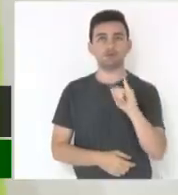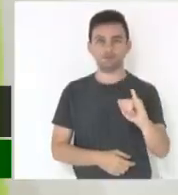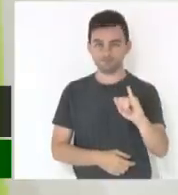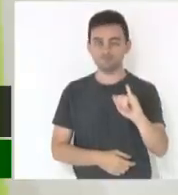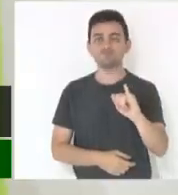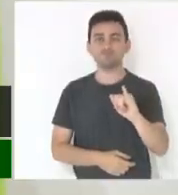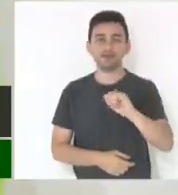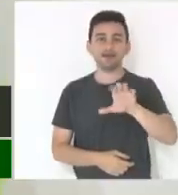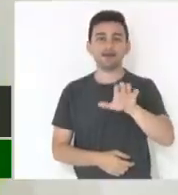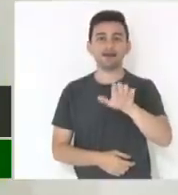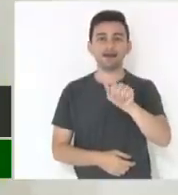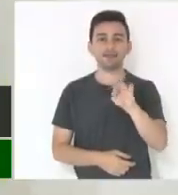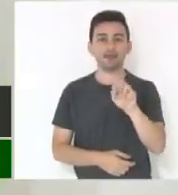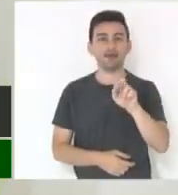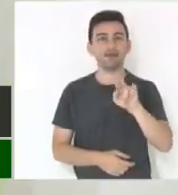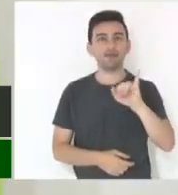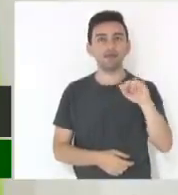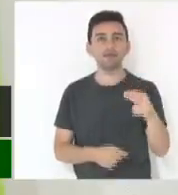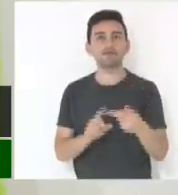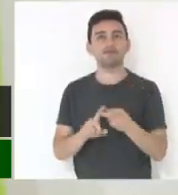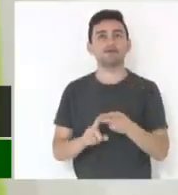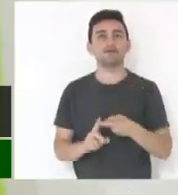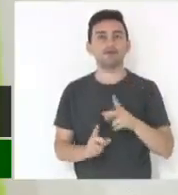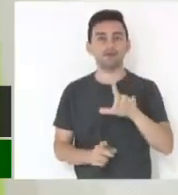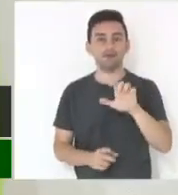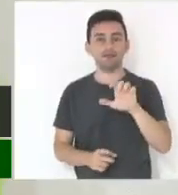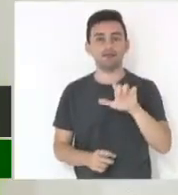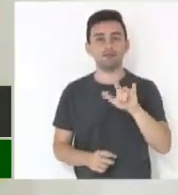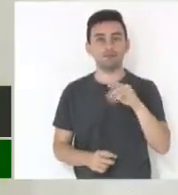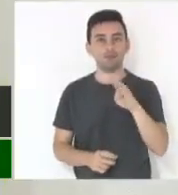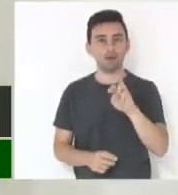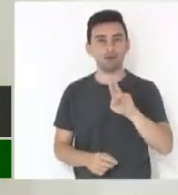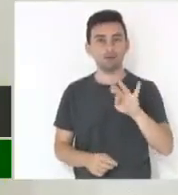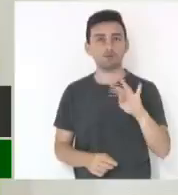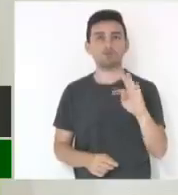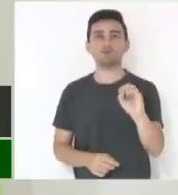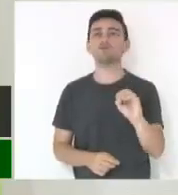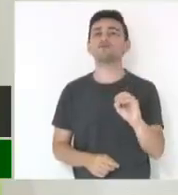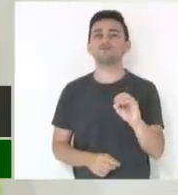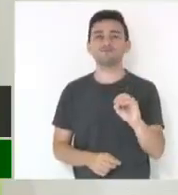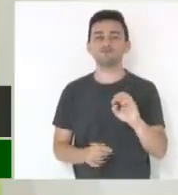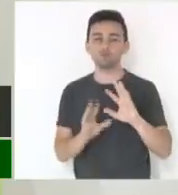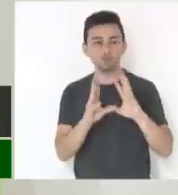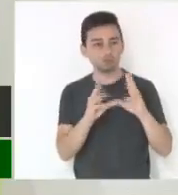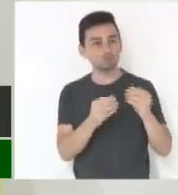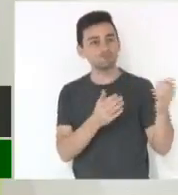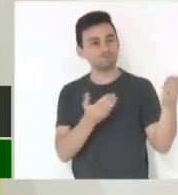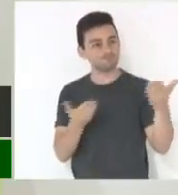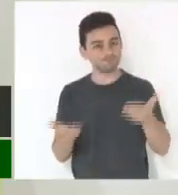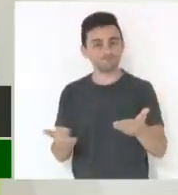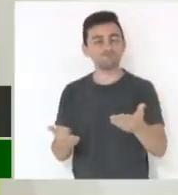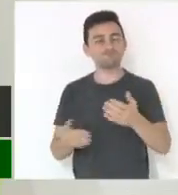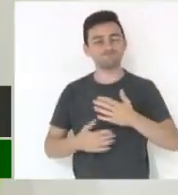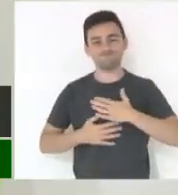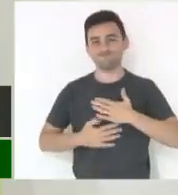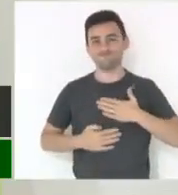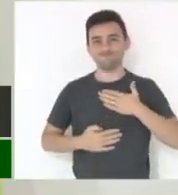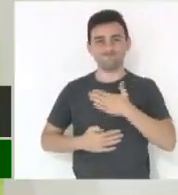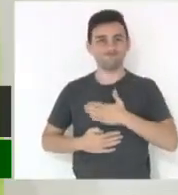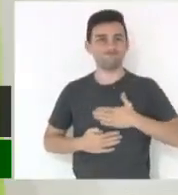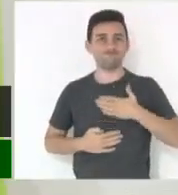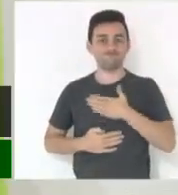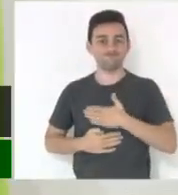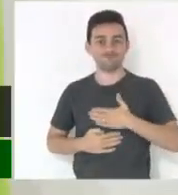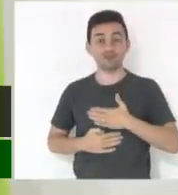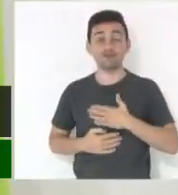Roberto e o Elisandro. É uma honra recebê-los aqui na casa. Dizer que nós estamos acompanhando